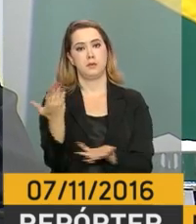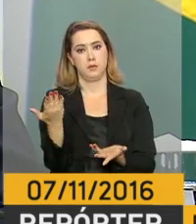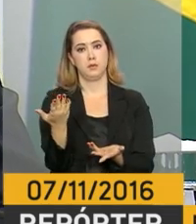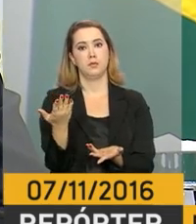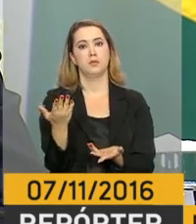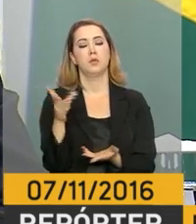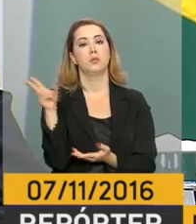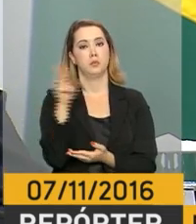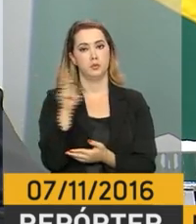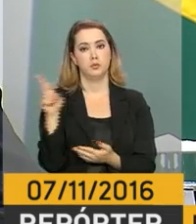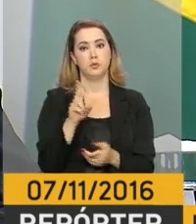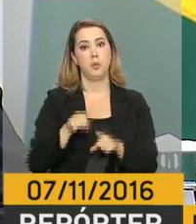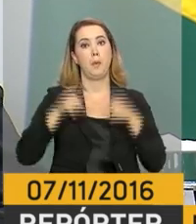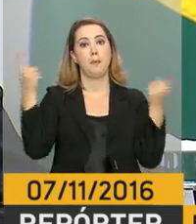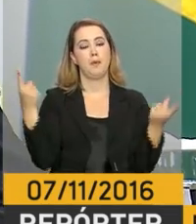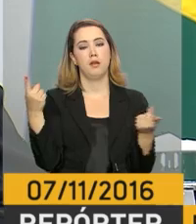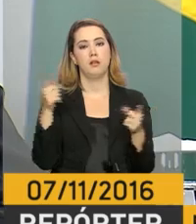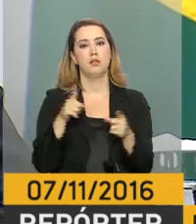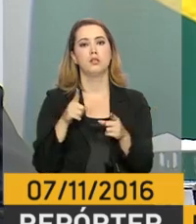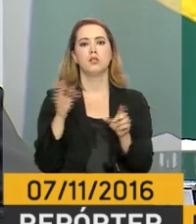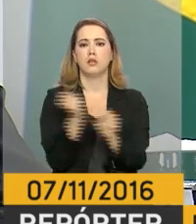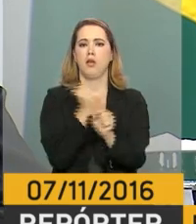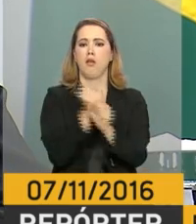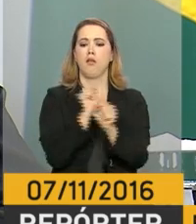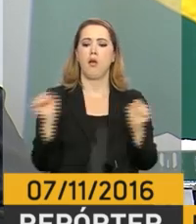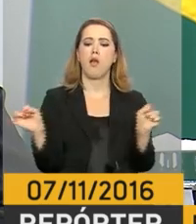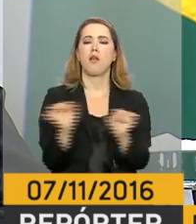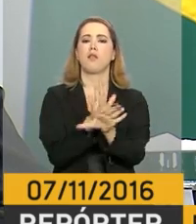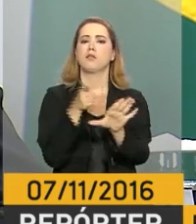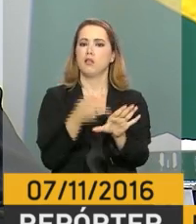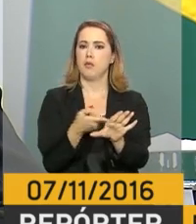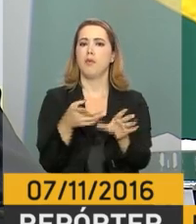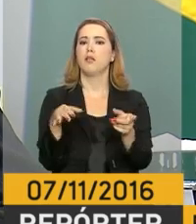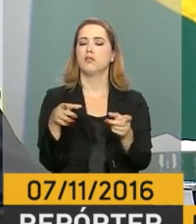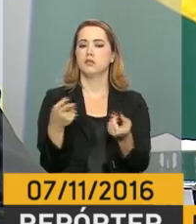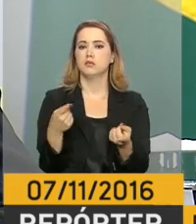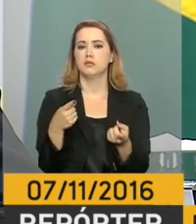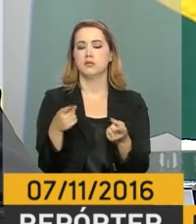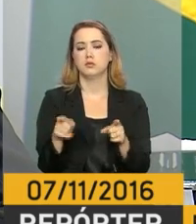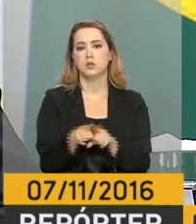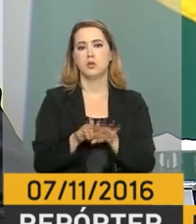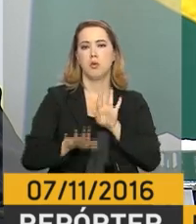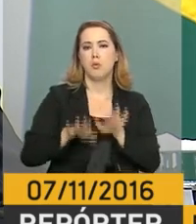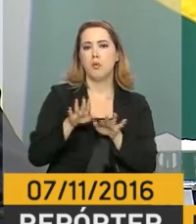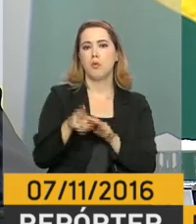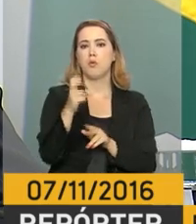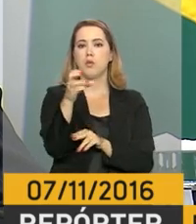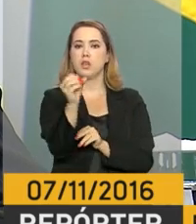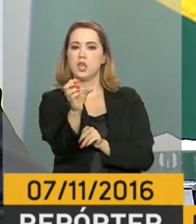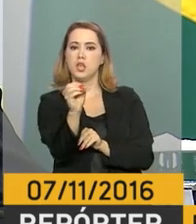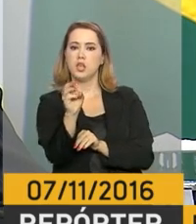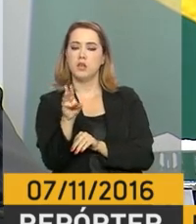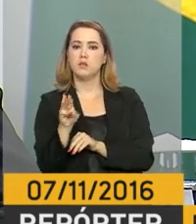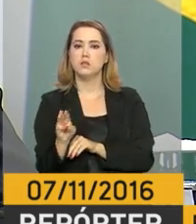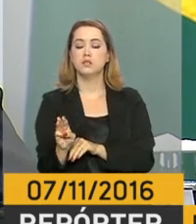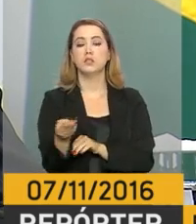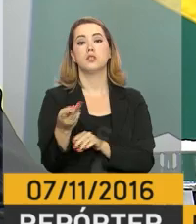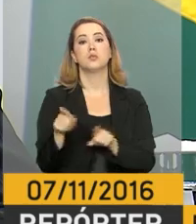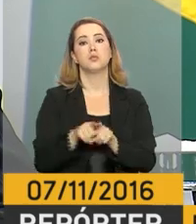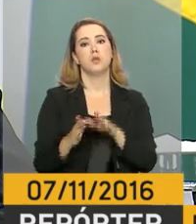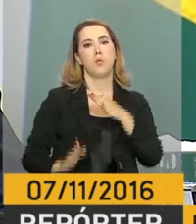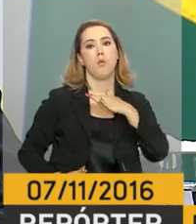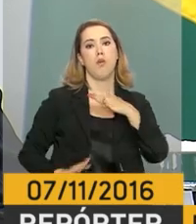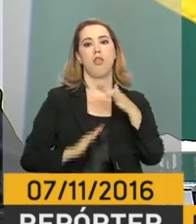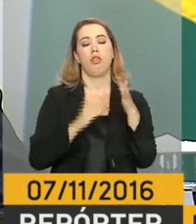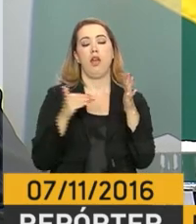2,73 bilhões, mas concluem aquelas obras, tal como dissemos no passado, que variam de 500 mil a 10 milhões. A